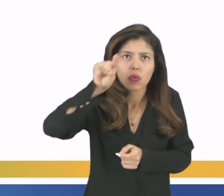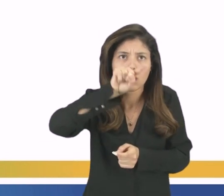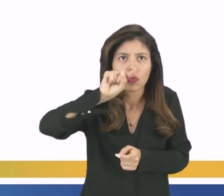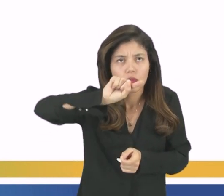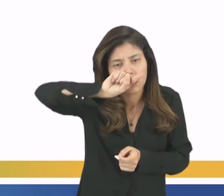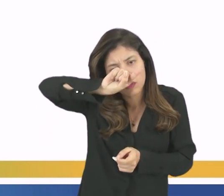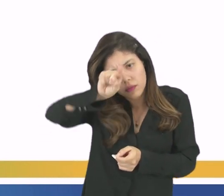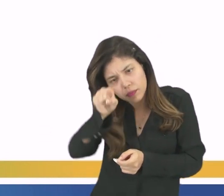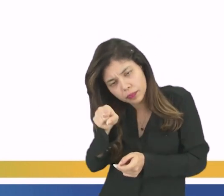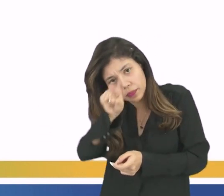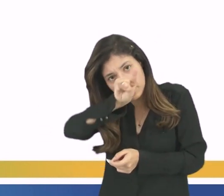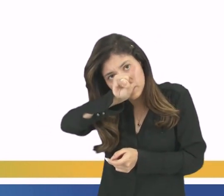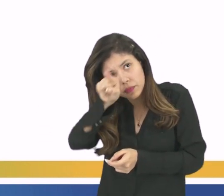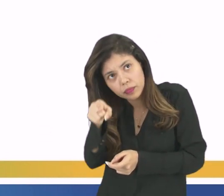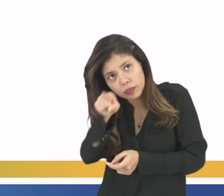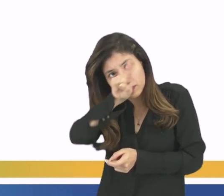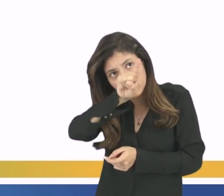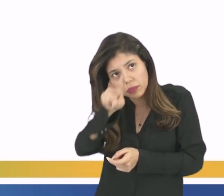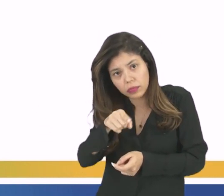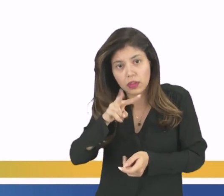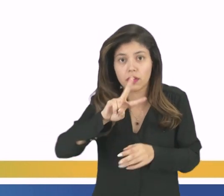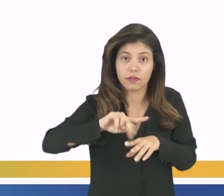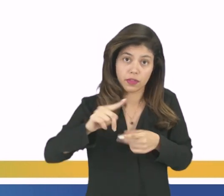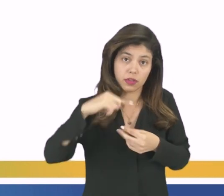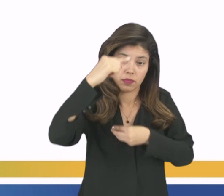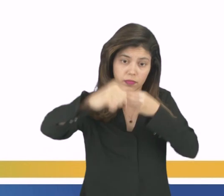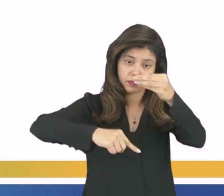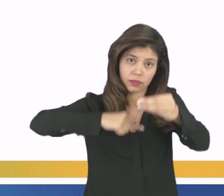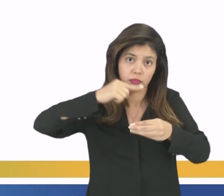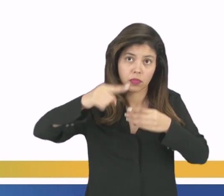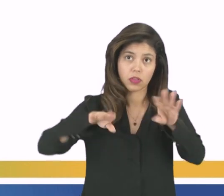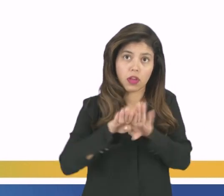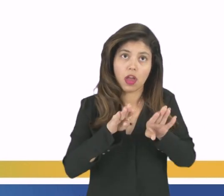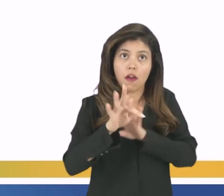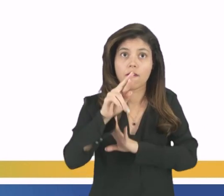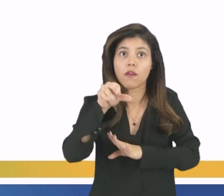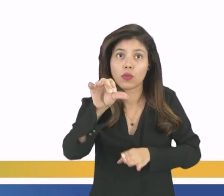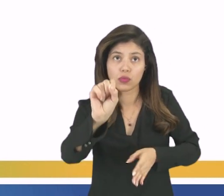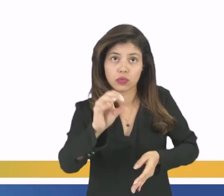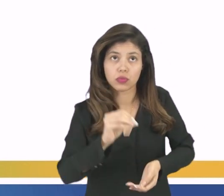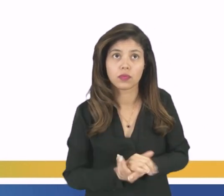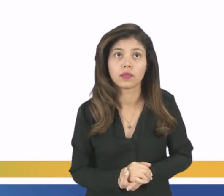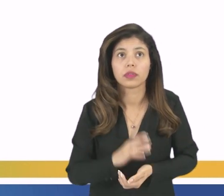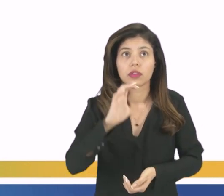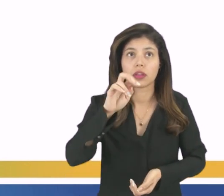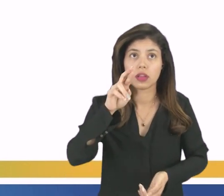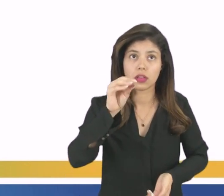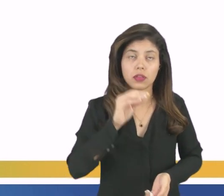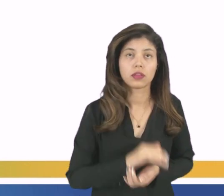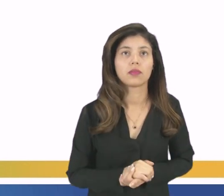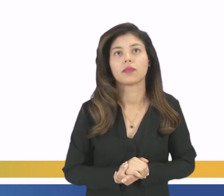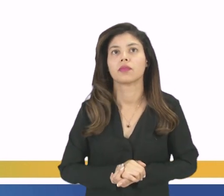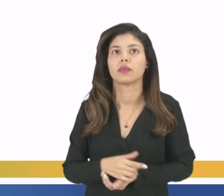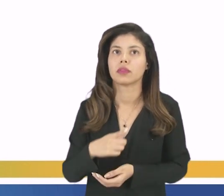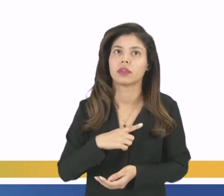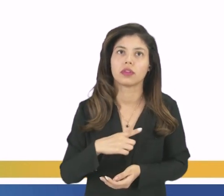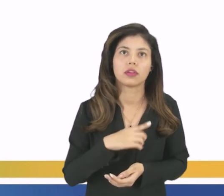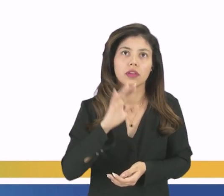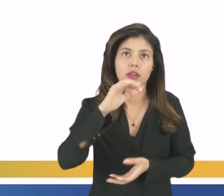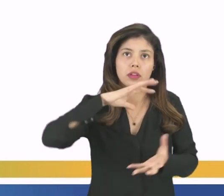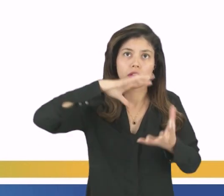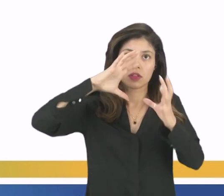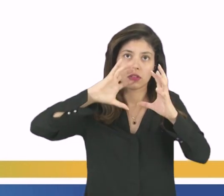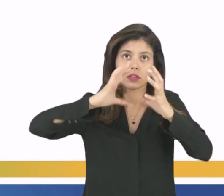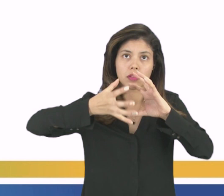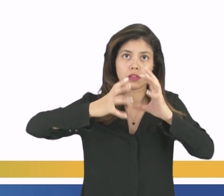aqui, ó. Se eu faço isso aqui várias vezes girando, a gente tem o que a gente chama de fuso. E tem a calota, tá? Que corresponde à parte da esfera,